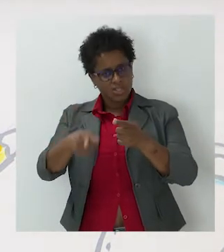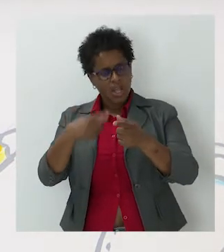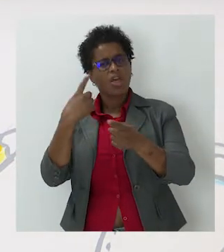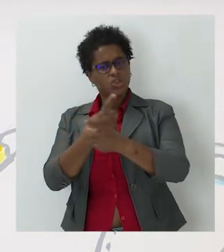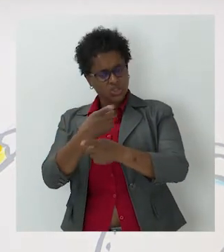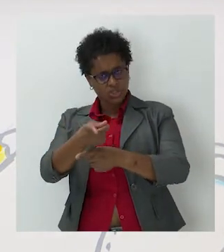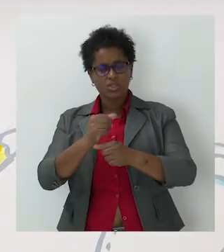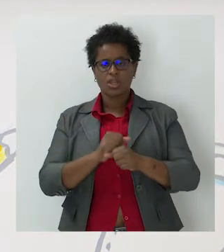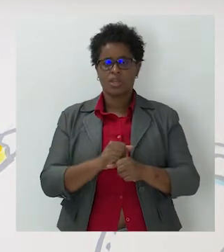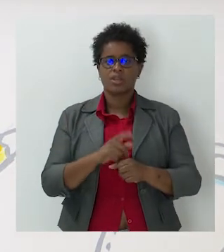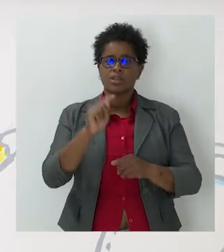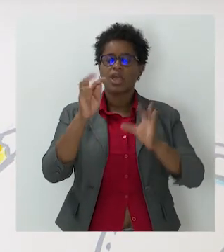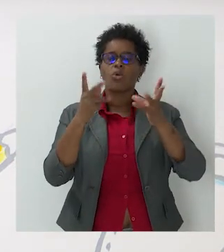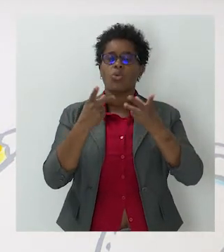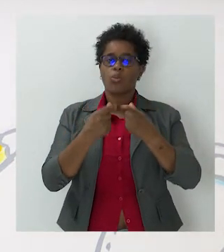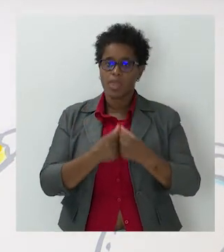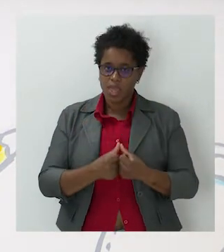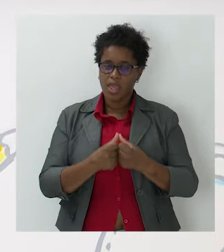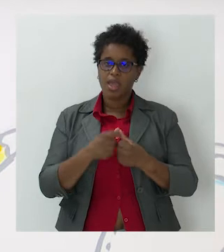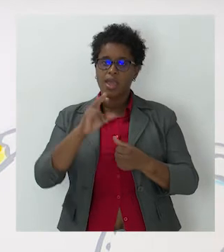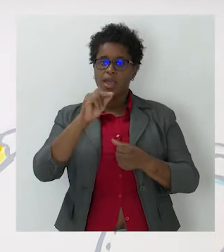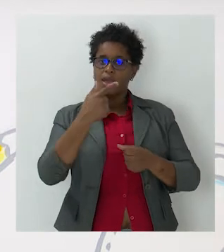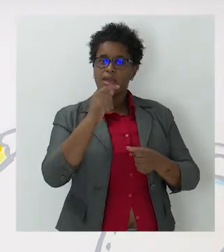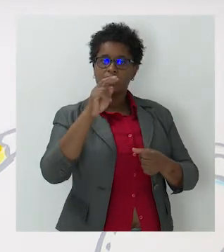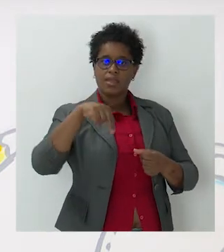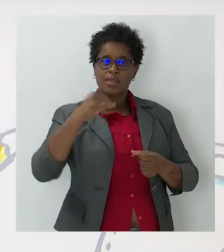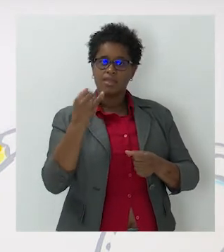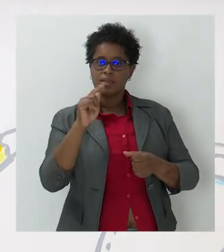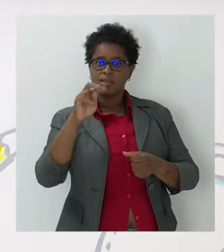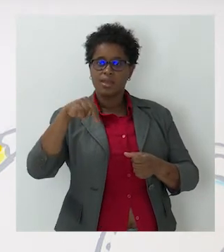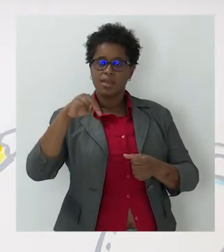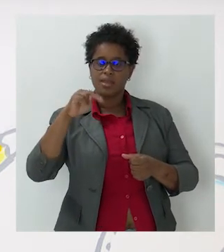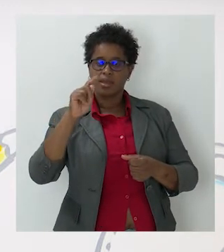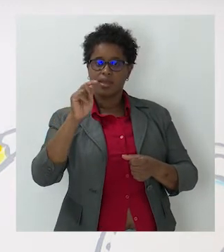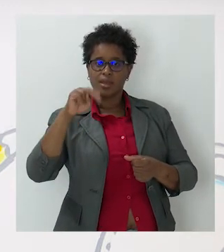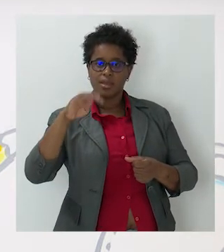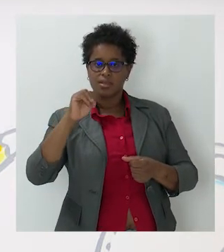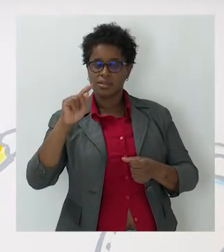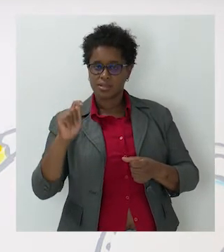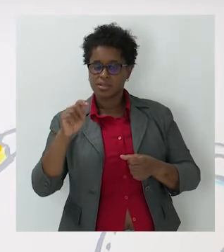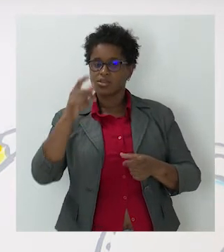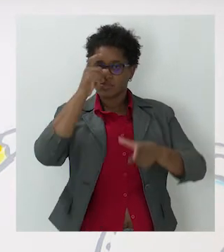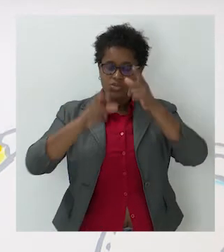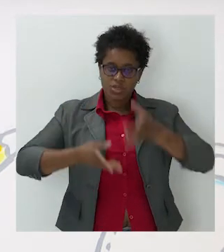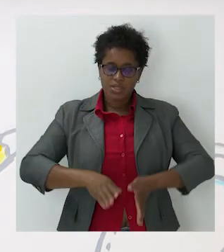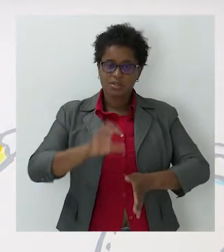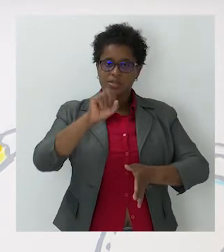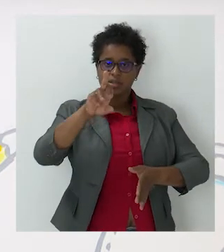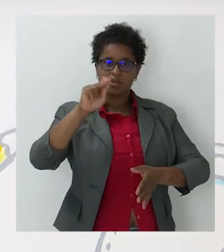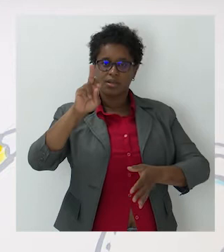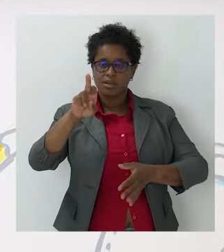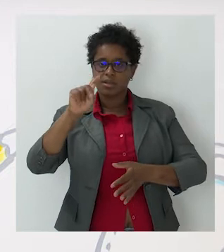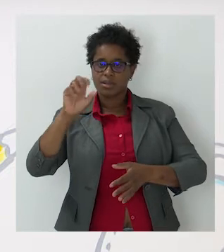características da economia ateniense. Os gregos, mais concretamente nesse caso,